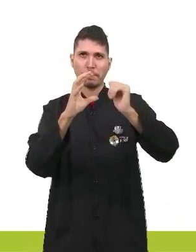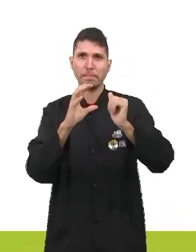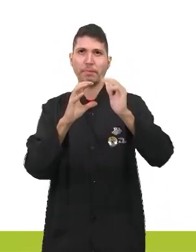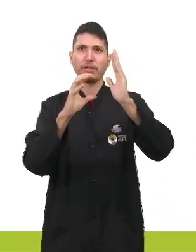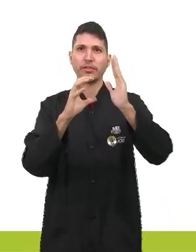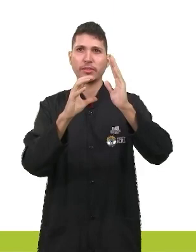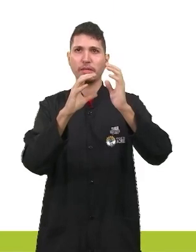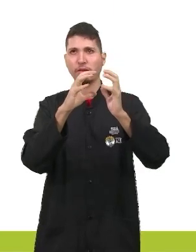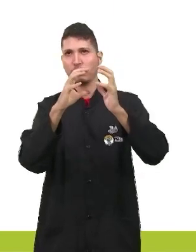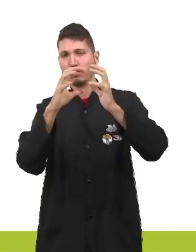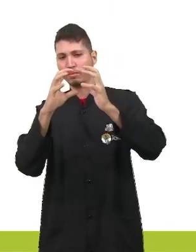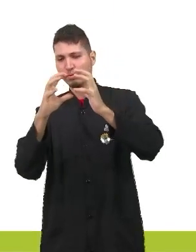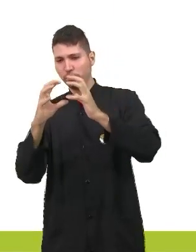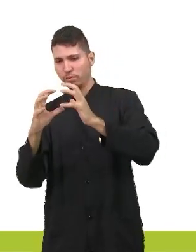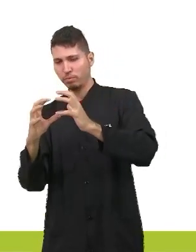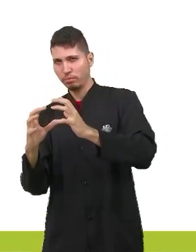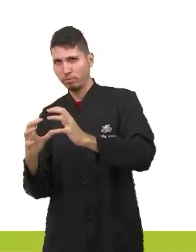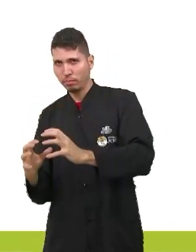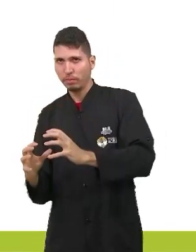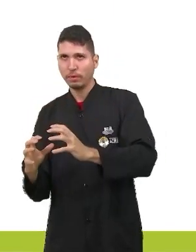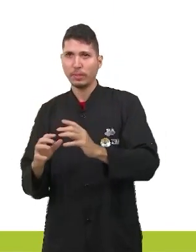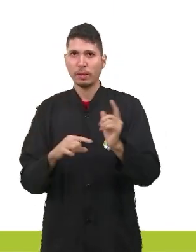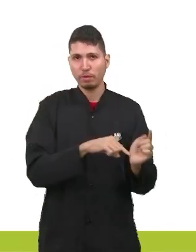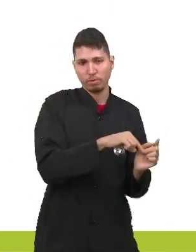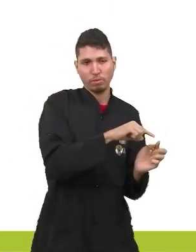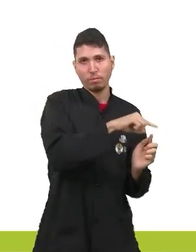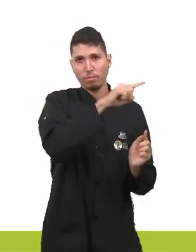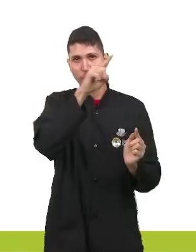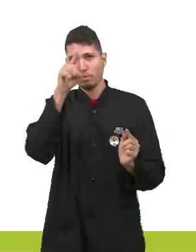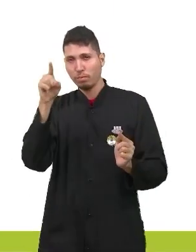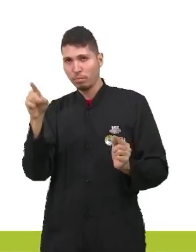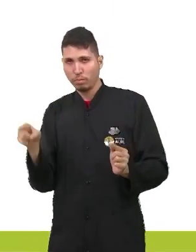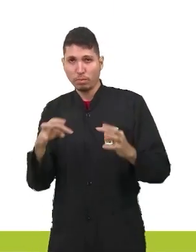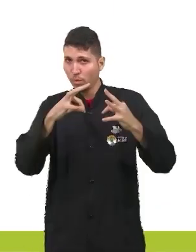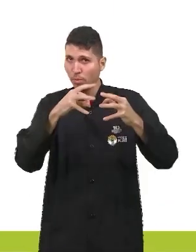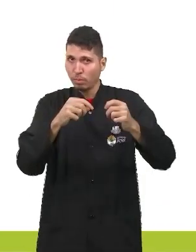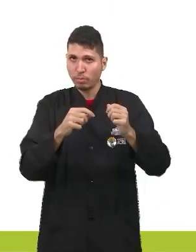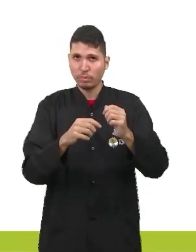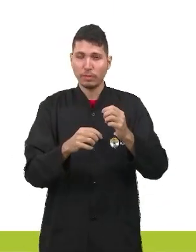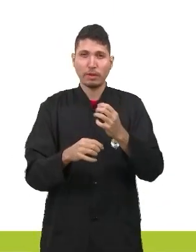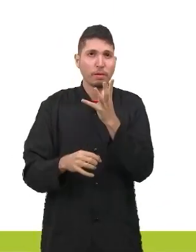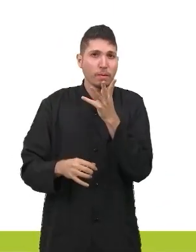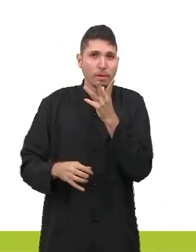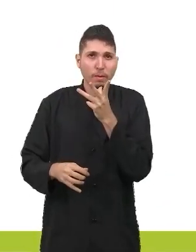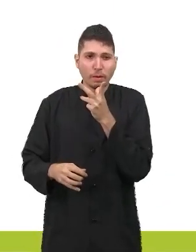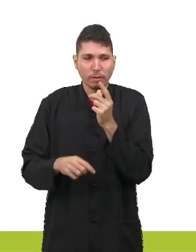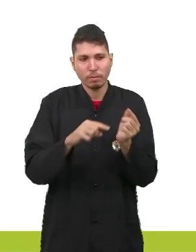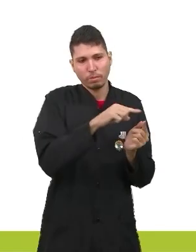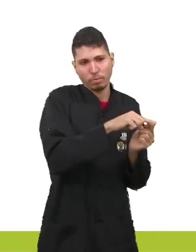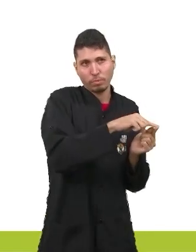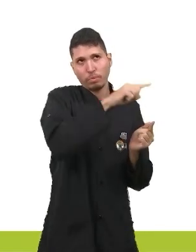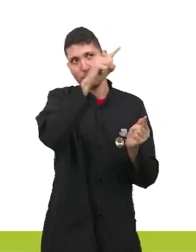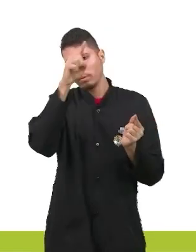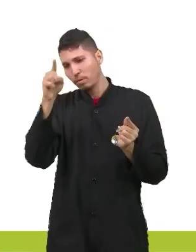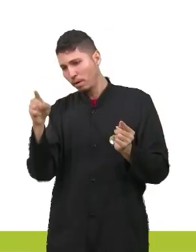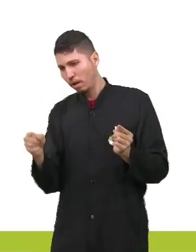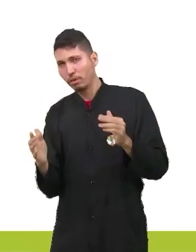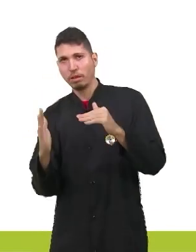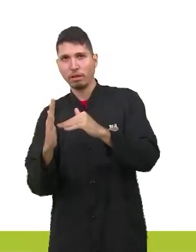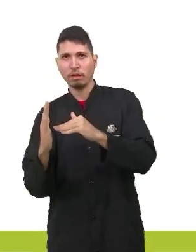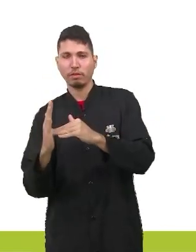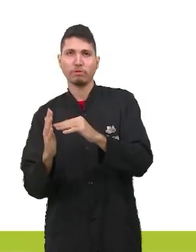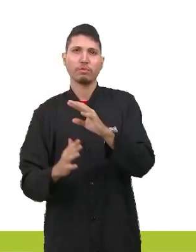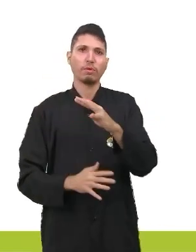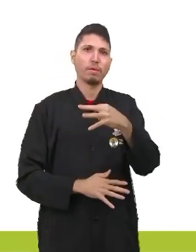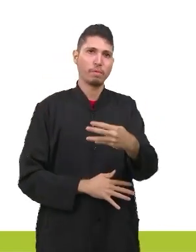seu total, ele demora 4 segundos para fazer o percurso completo, tá bom? Então, dada essa relação aí, ó, a gente tem aqui uma